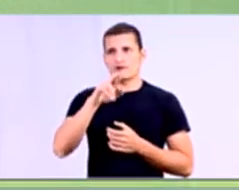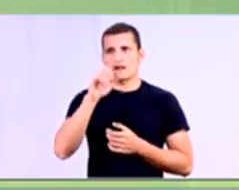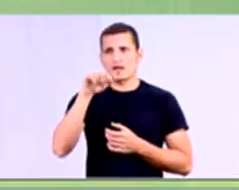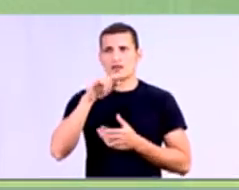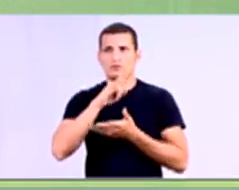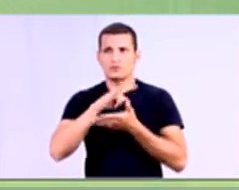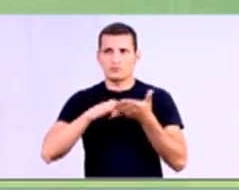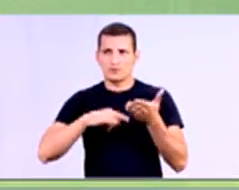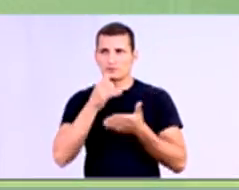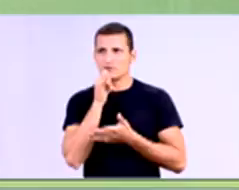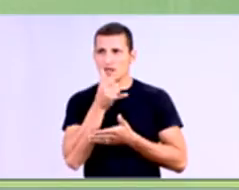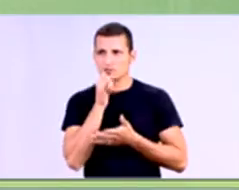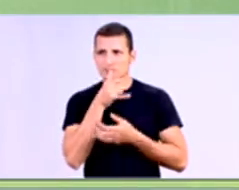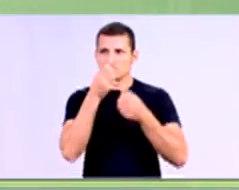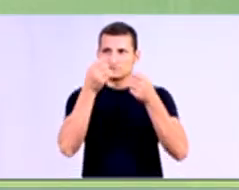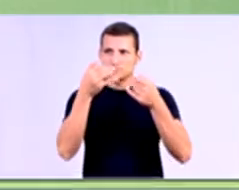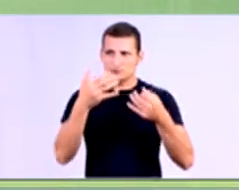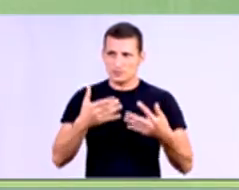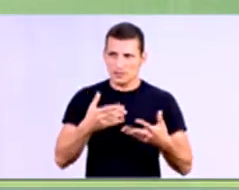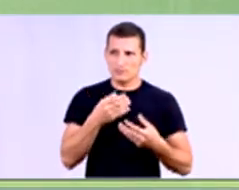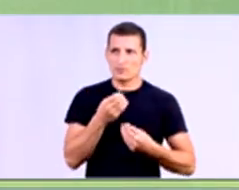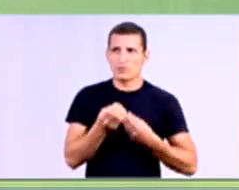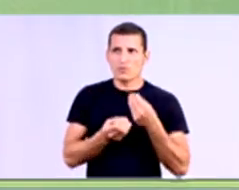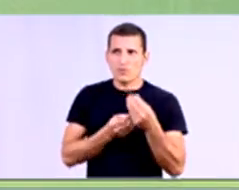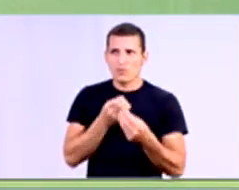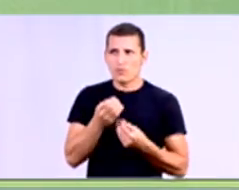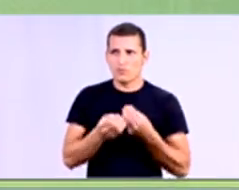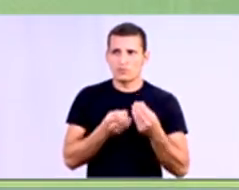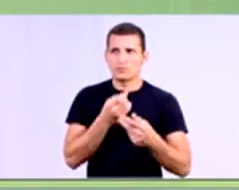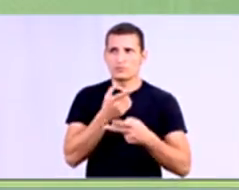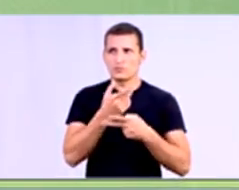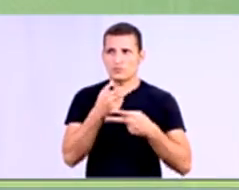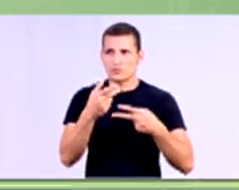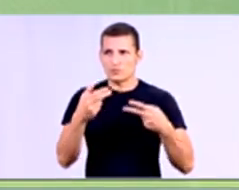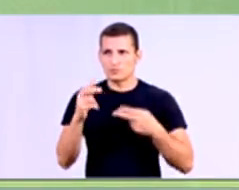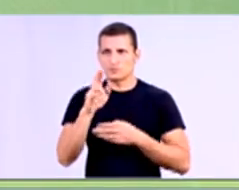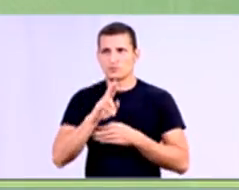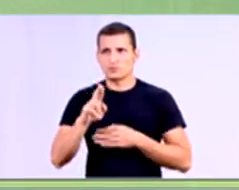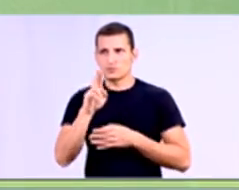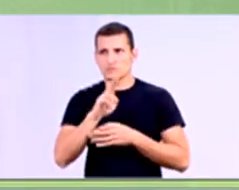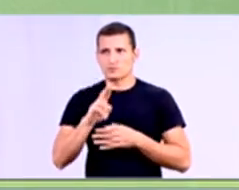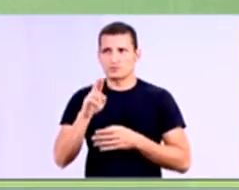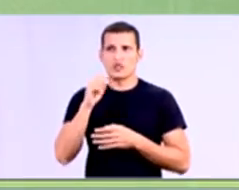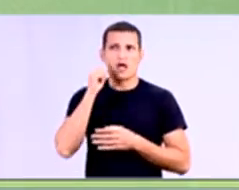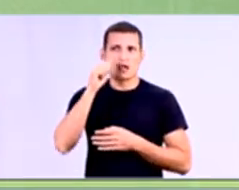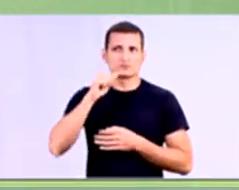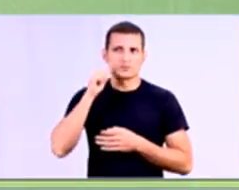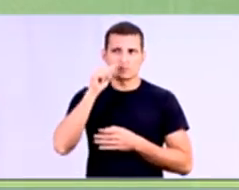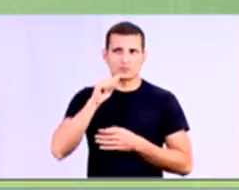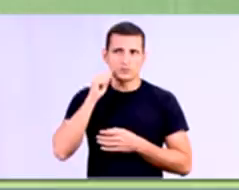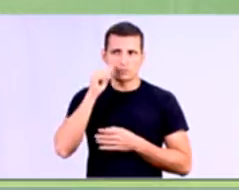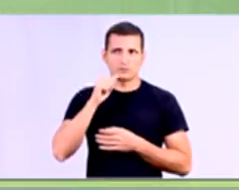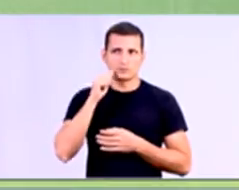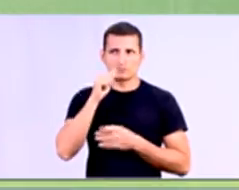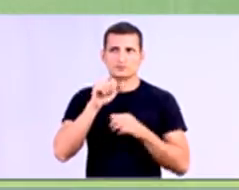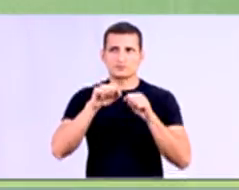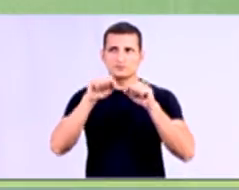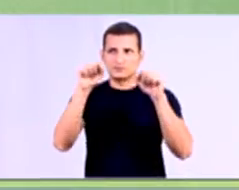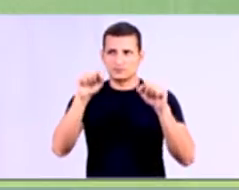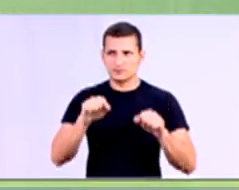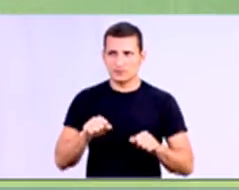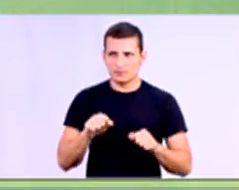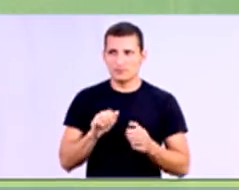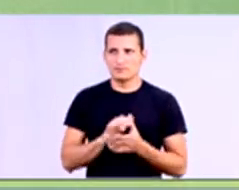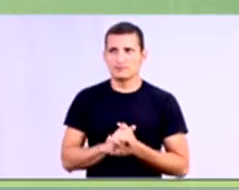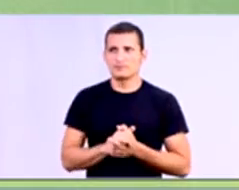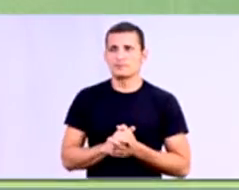documento narrativo que descreve a sequência de eventos de um ator que usa um sistema